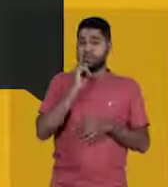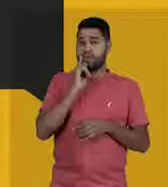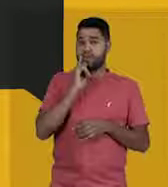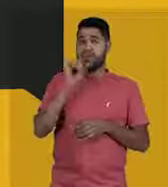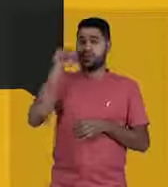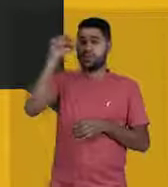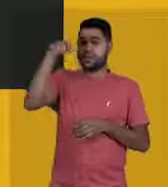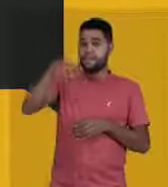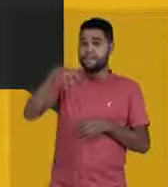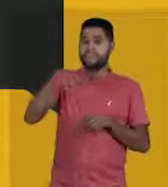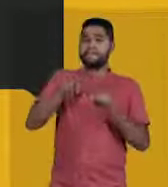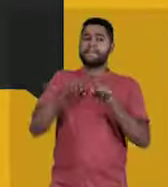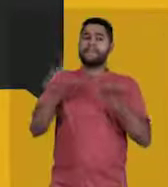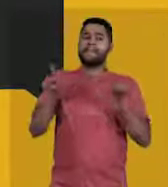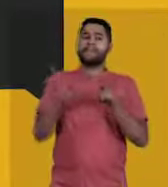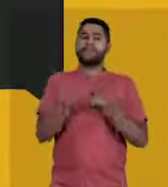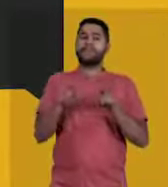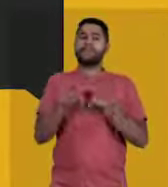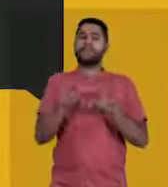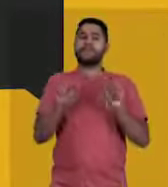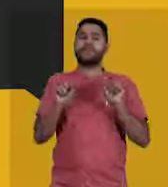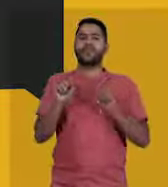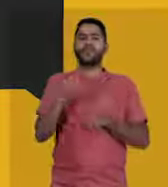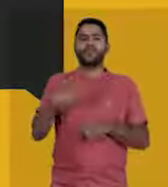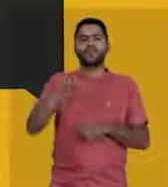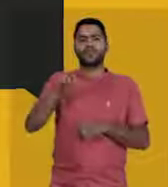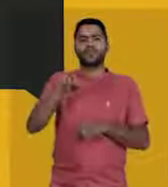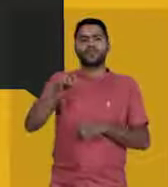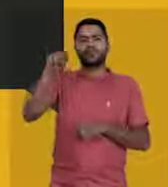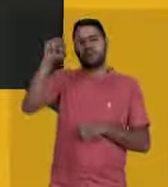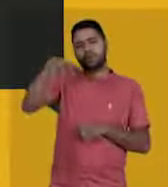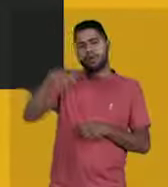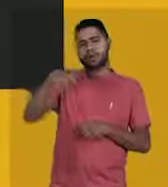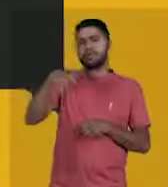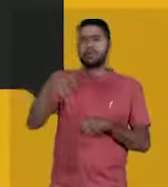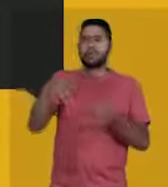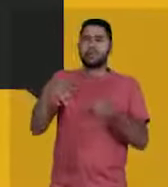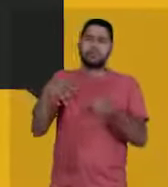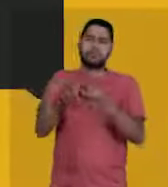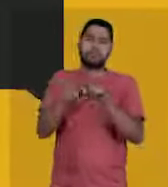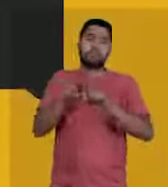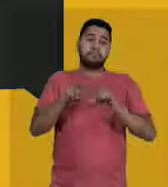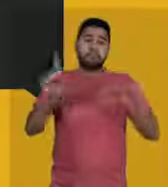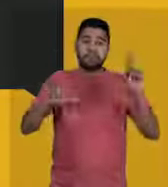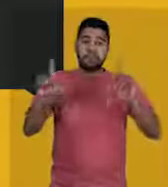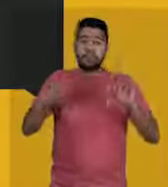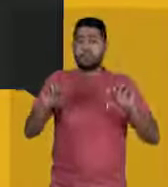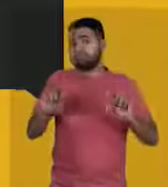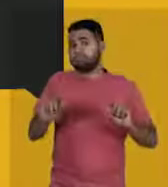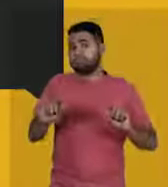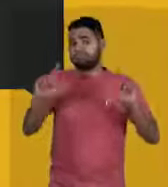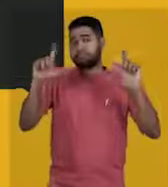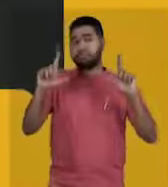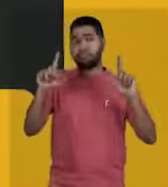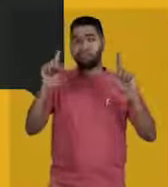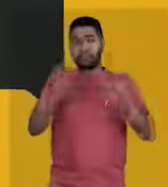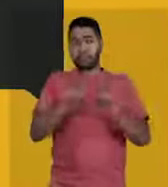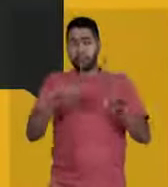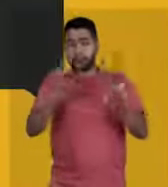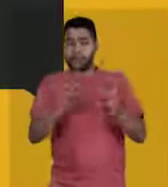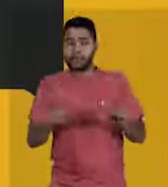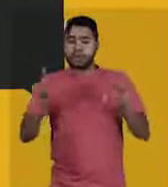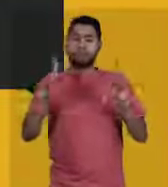seja acesa, mas que também você ligue o aparelho que você está me assistindo nesse momento, seja ele o computador, seja ele